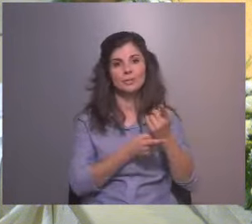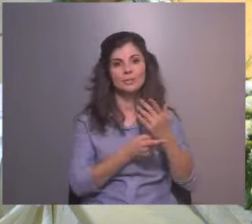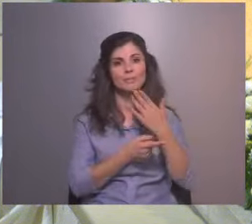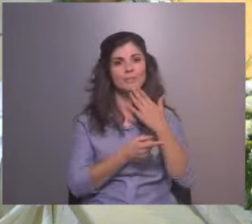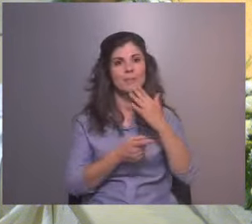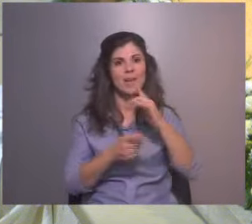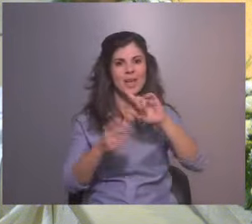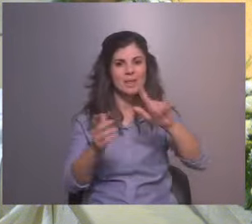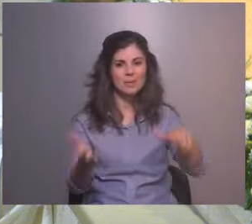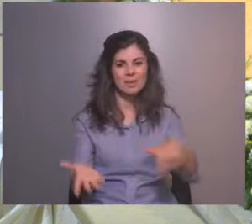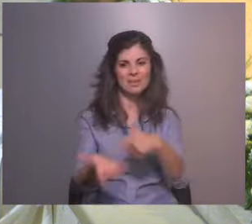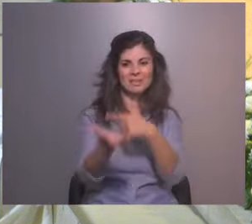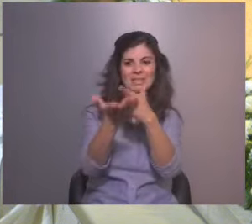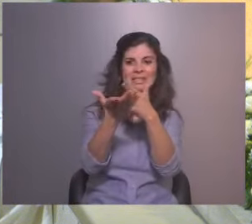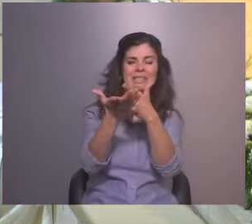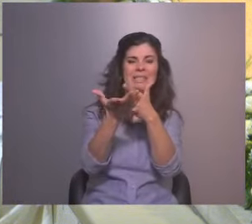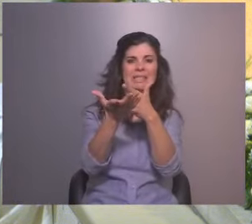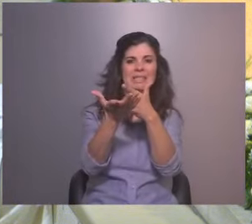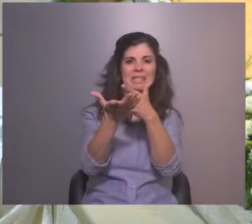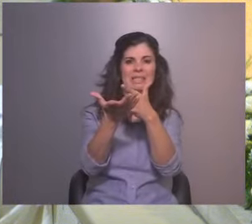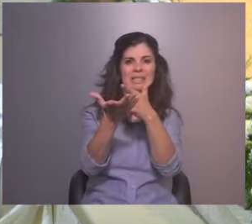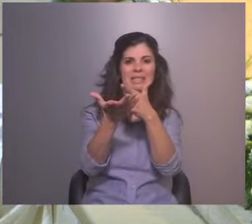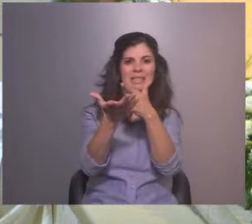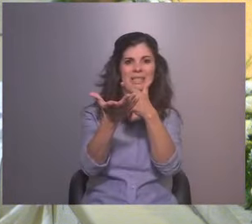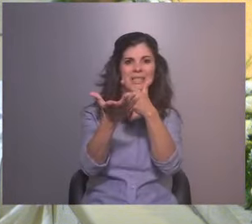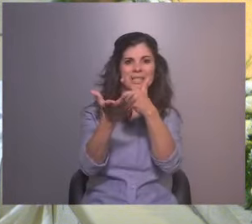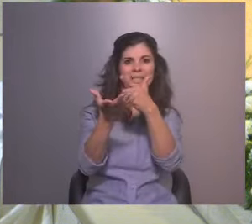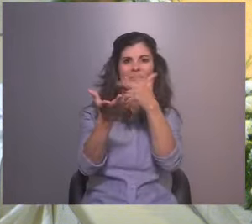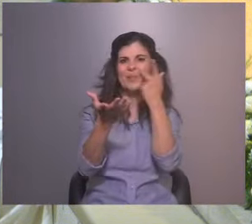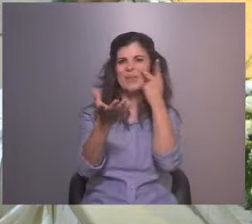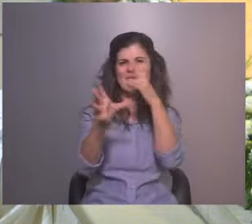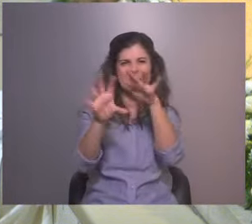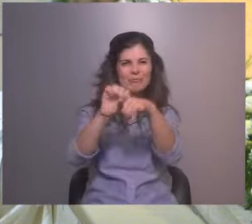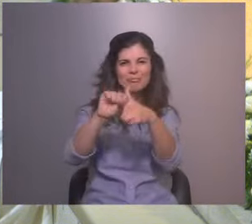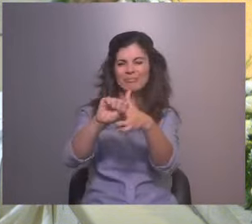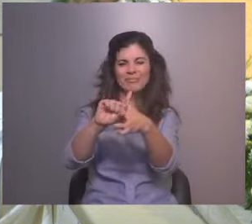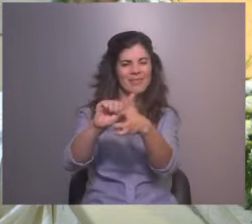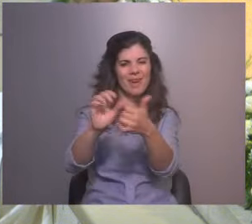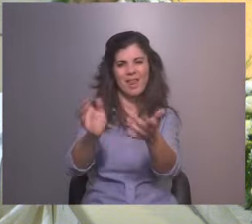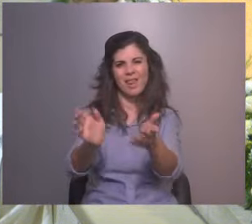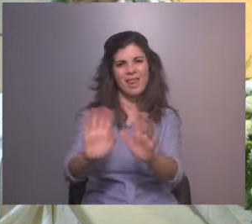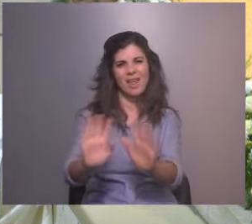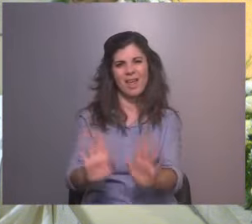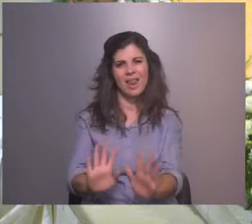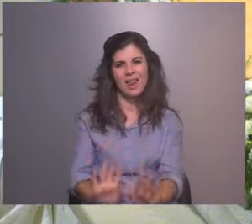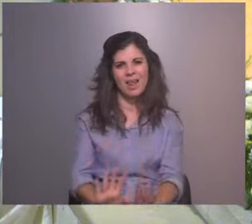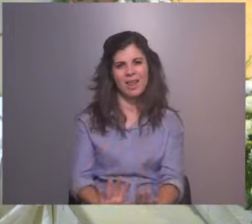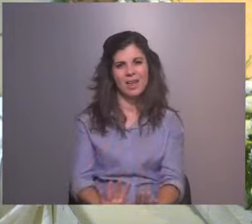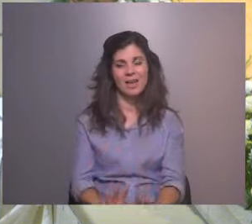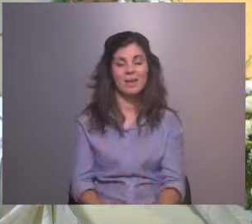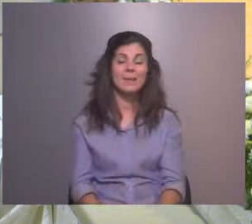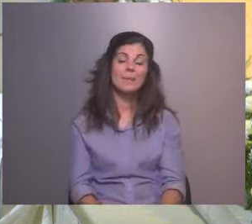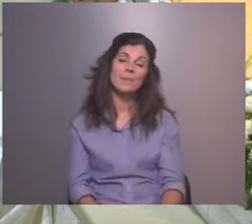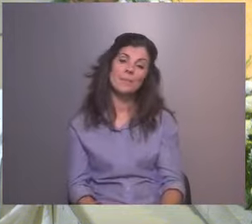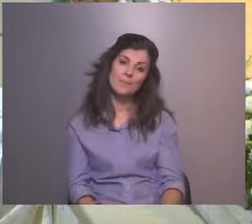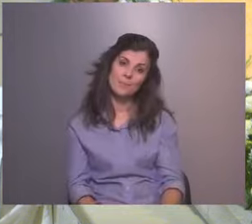que os povos não levantem mais as espadas.